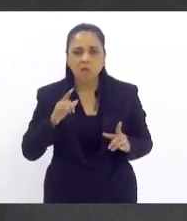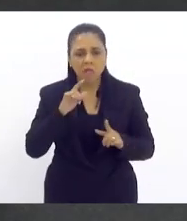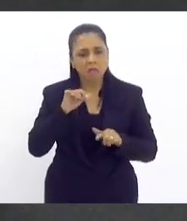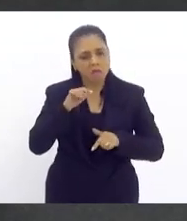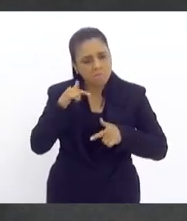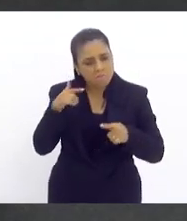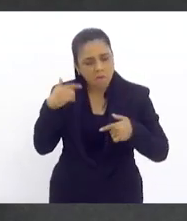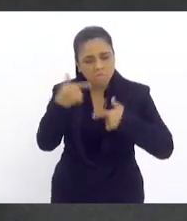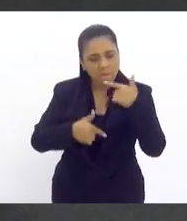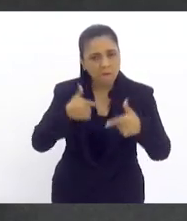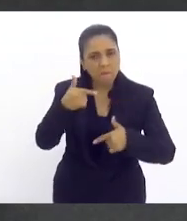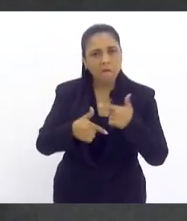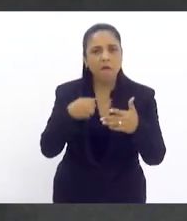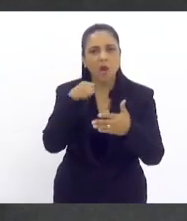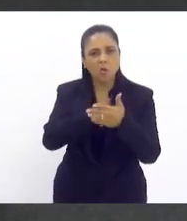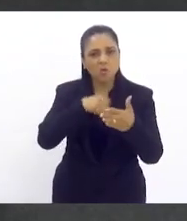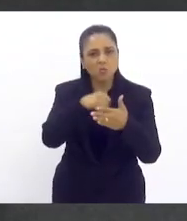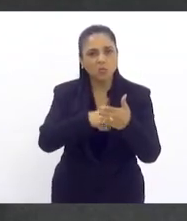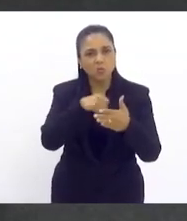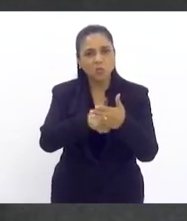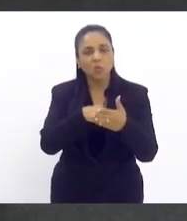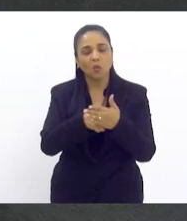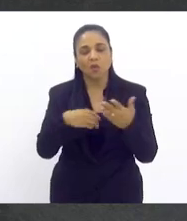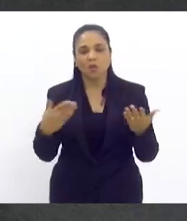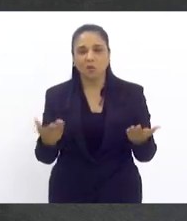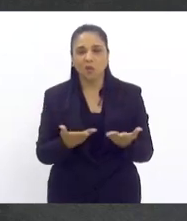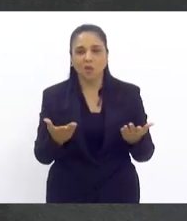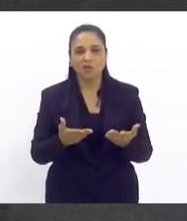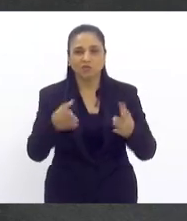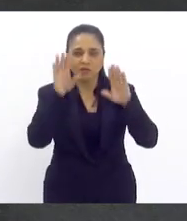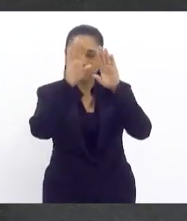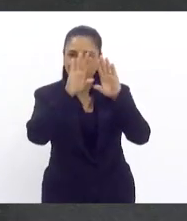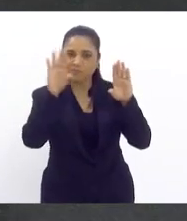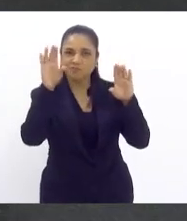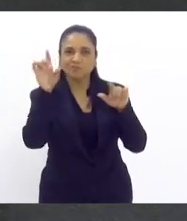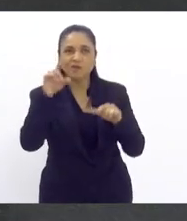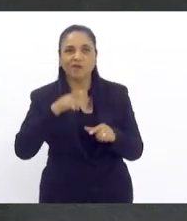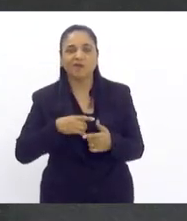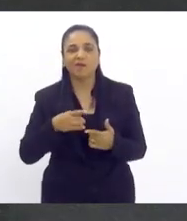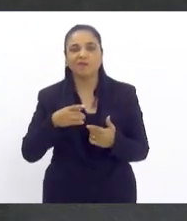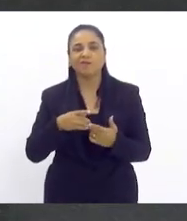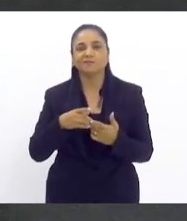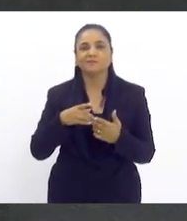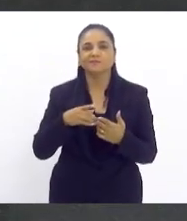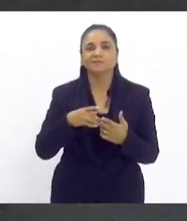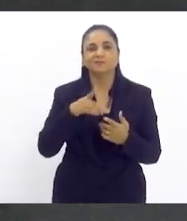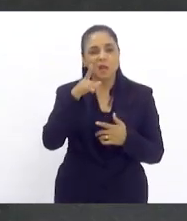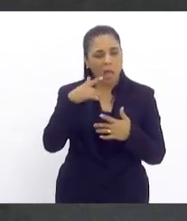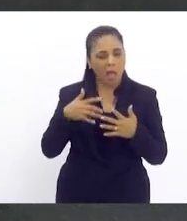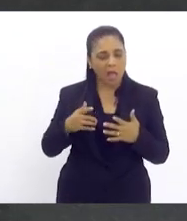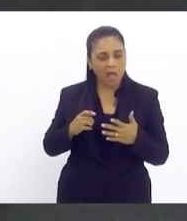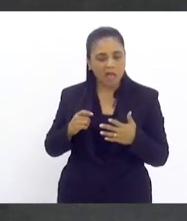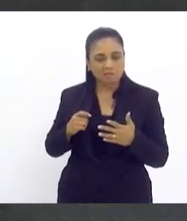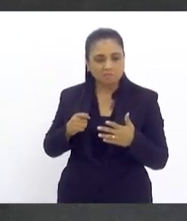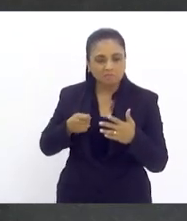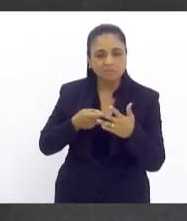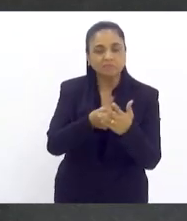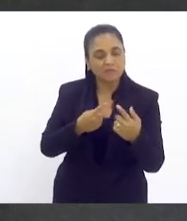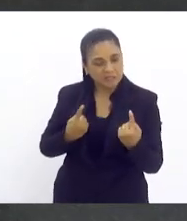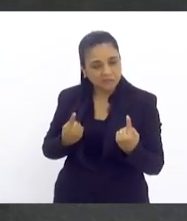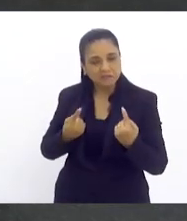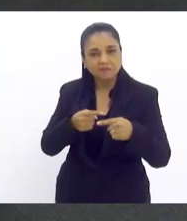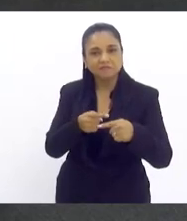uma mutante que está nos anéis de Saturno agora, desafiando e criando confusão lá nos